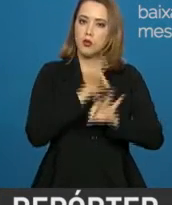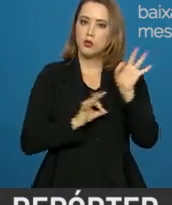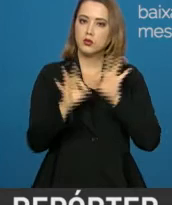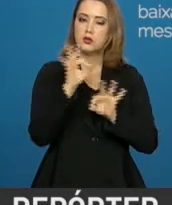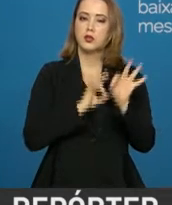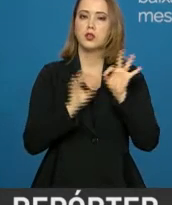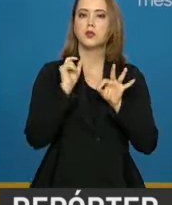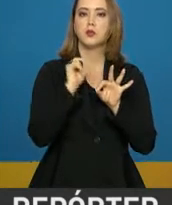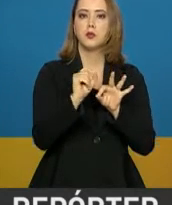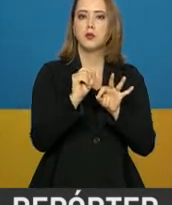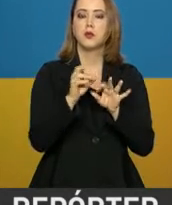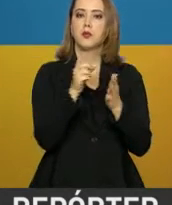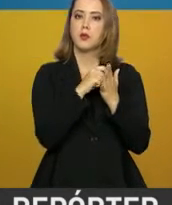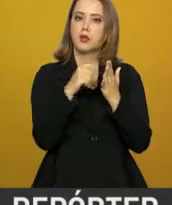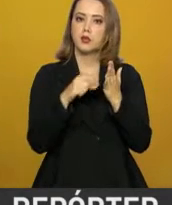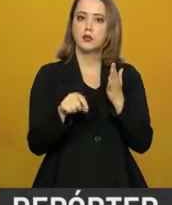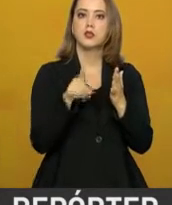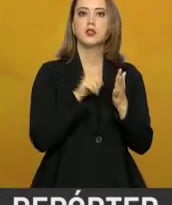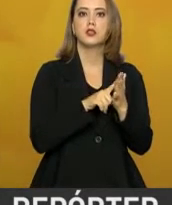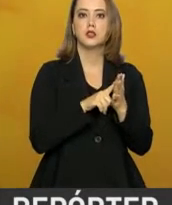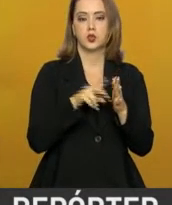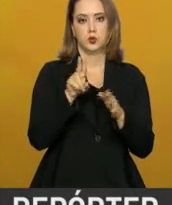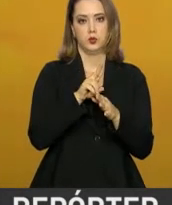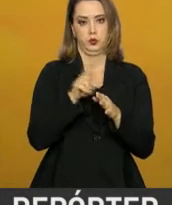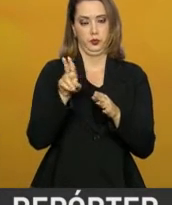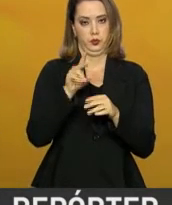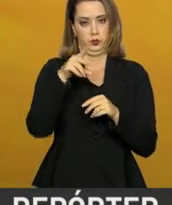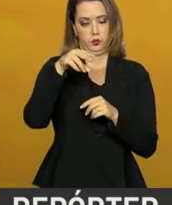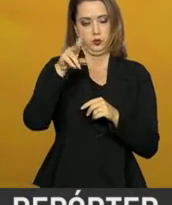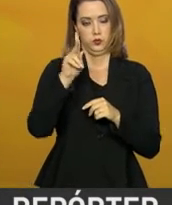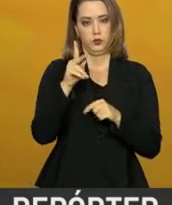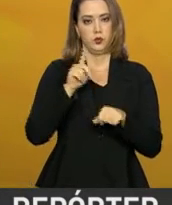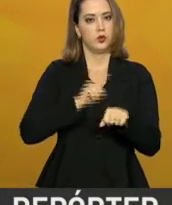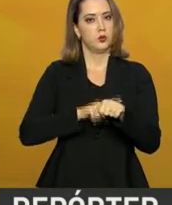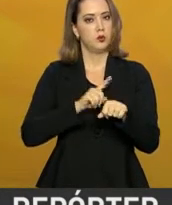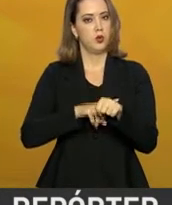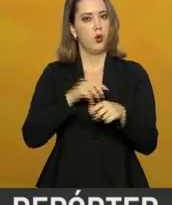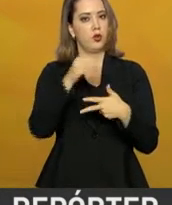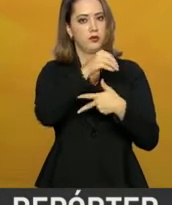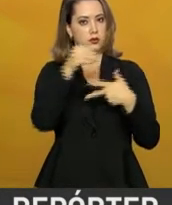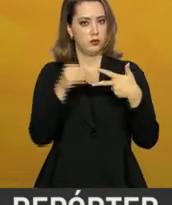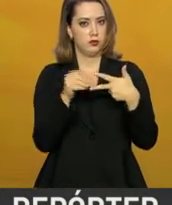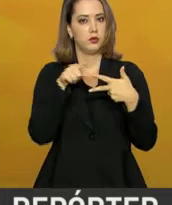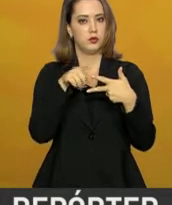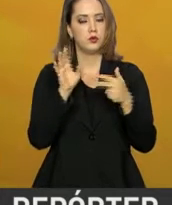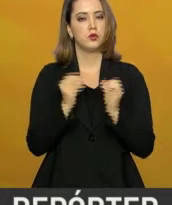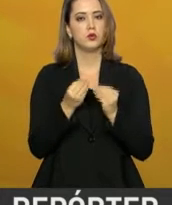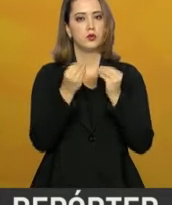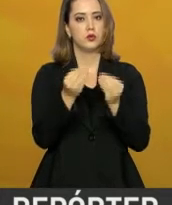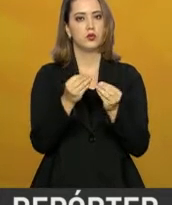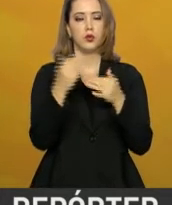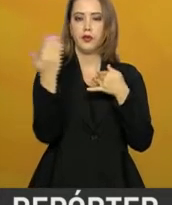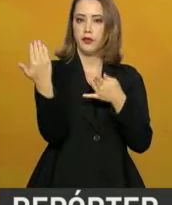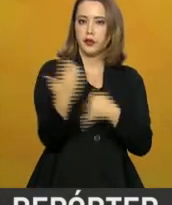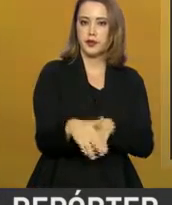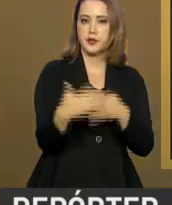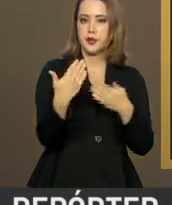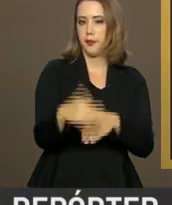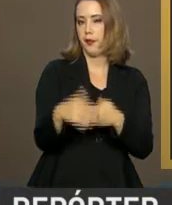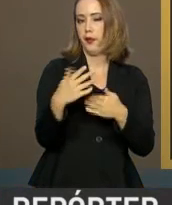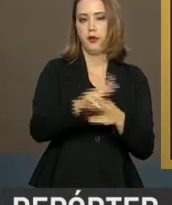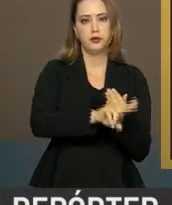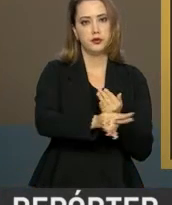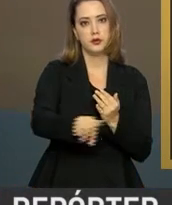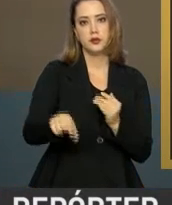a hora do enem uma plataforma na internet além de oferecer simulados e ajudar na montagem de um plano de estudos o